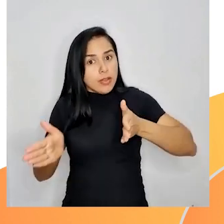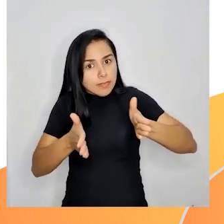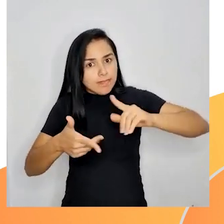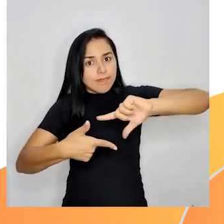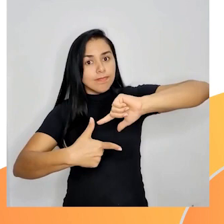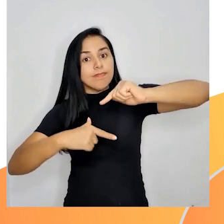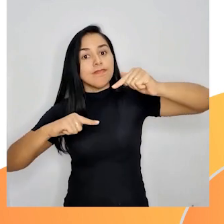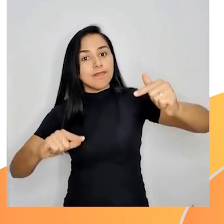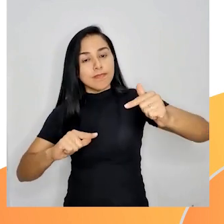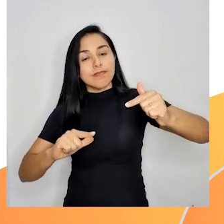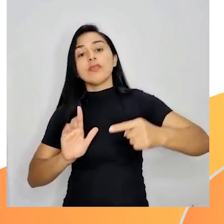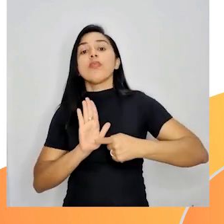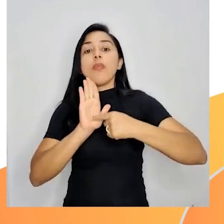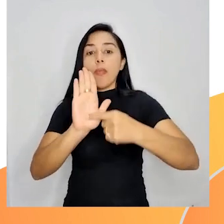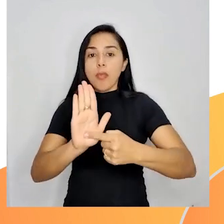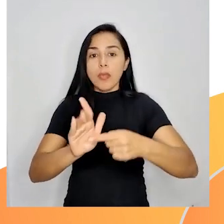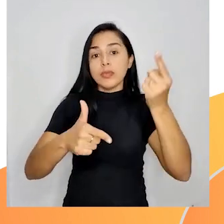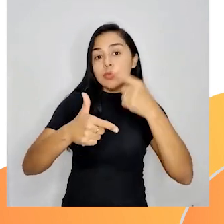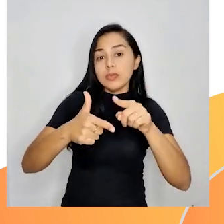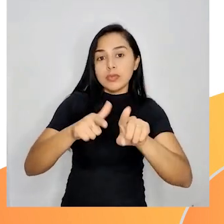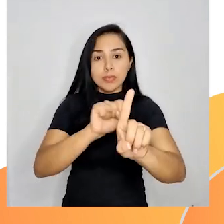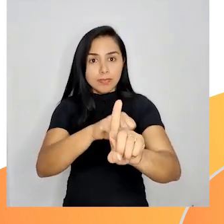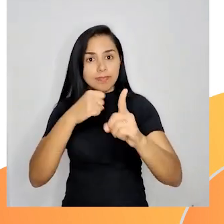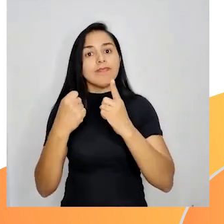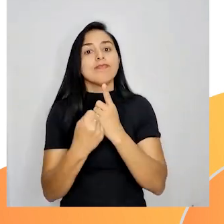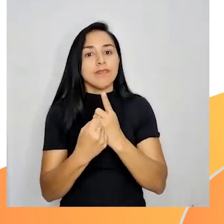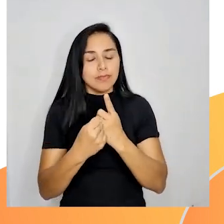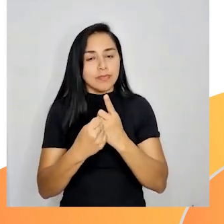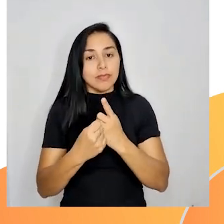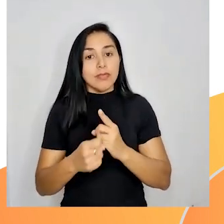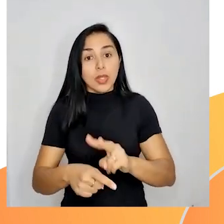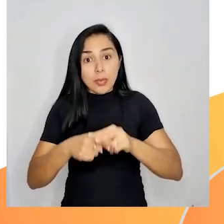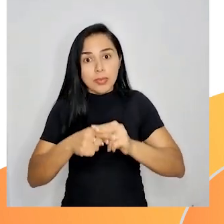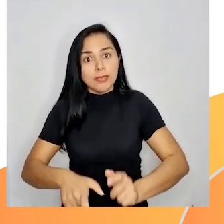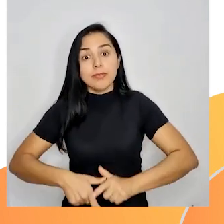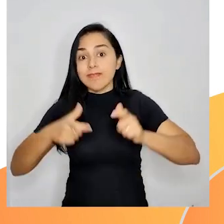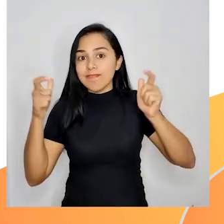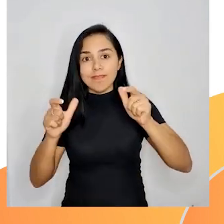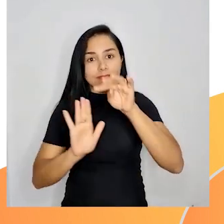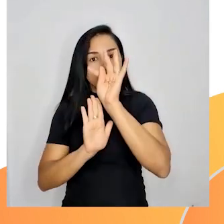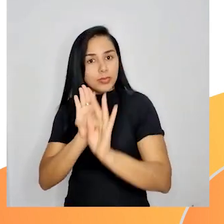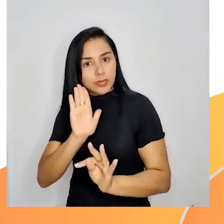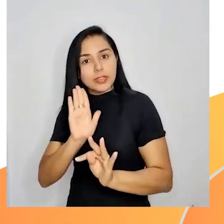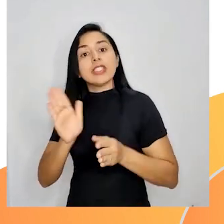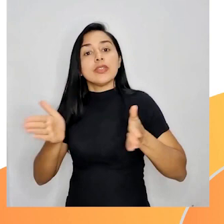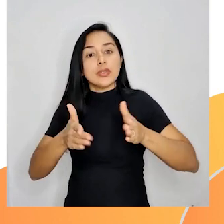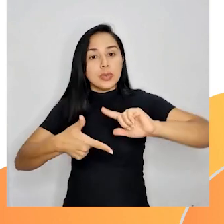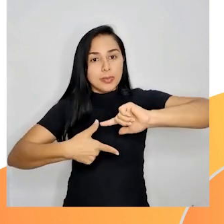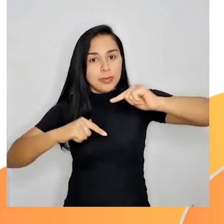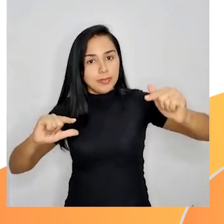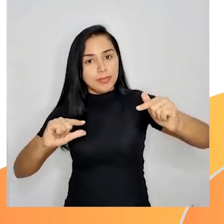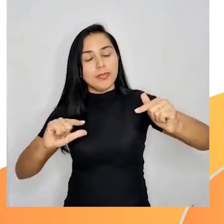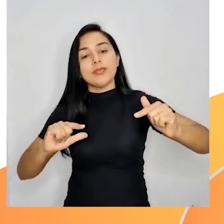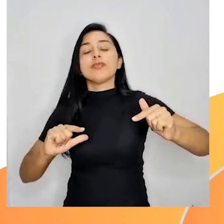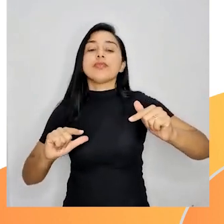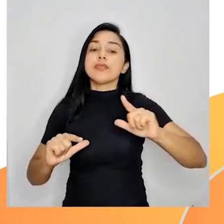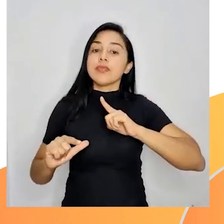ao caos social. Por isso que, na maioria dos textos modernistas, nós temos mesmo um